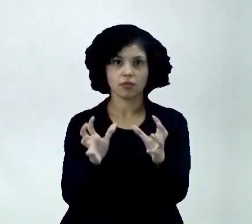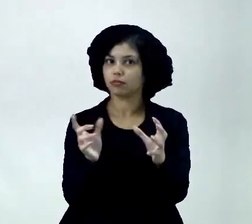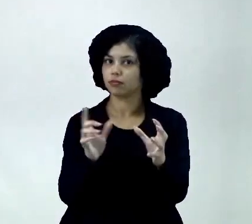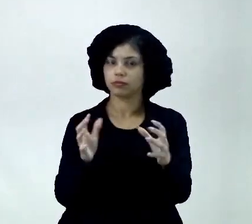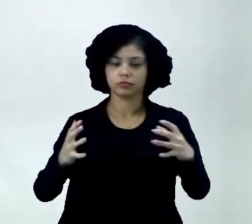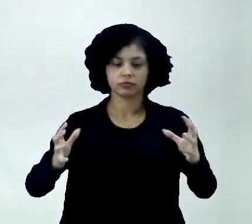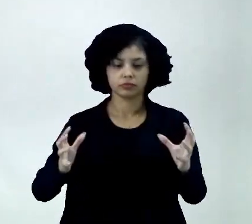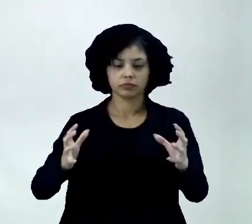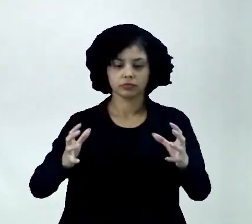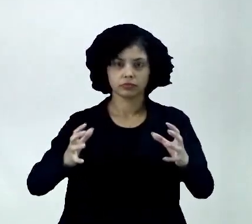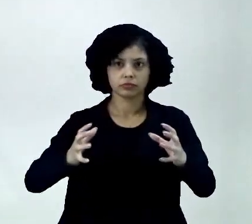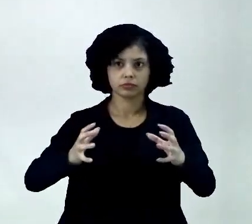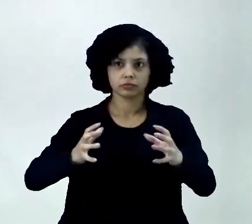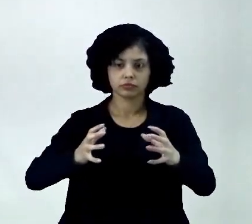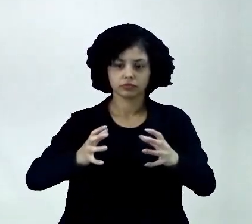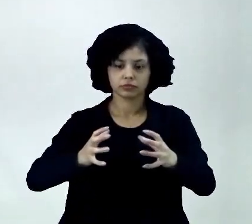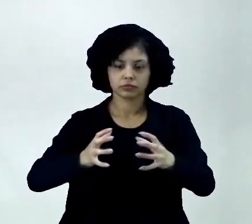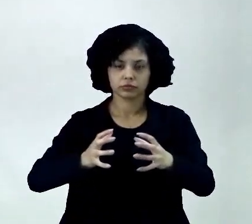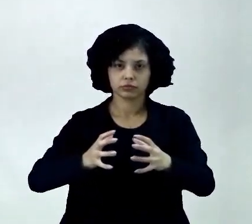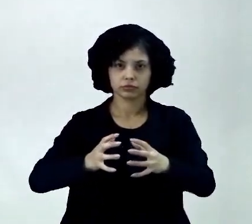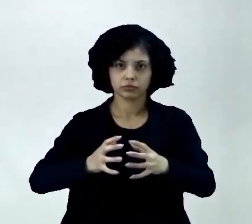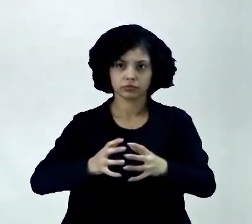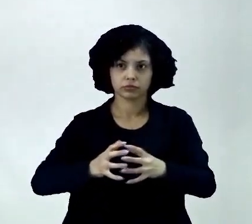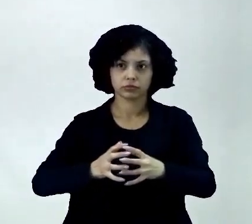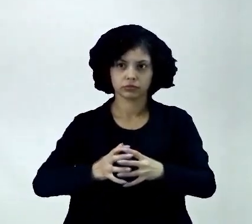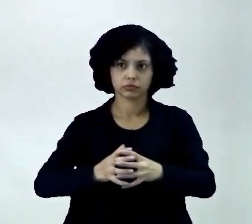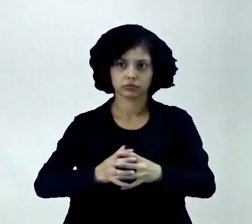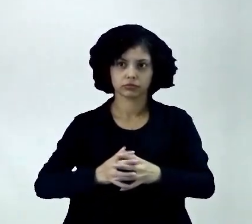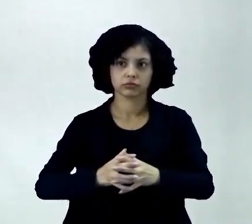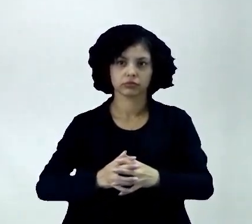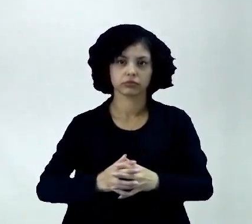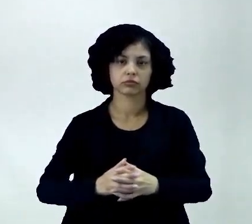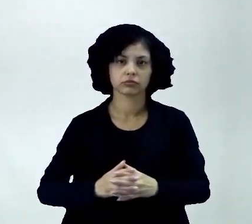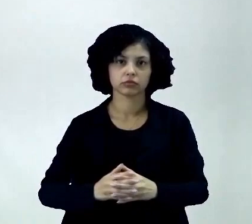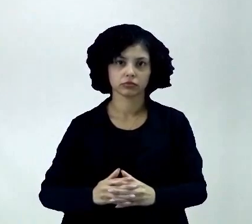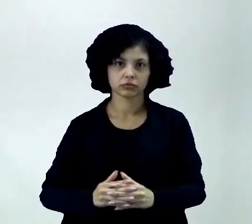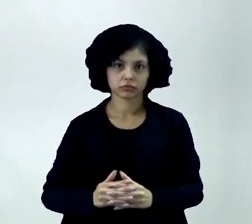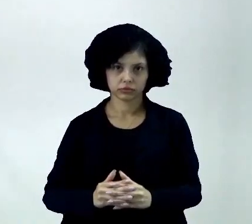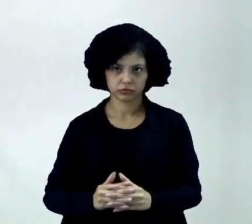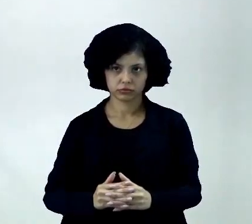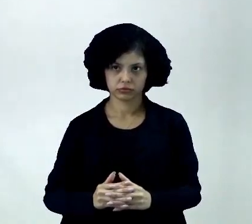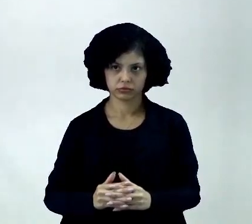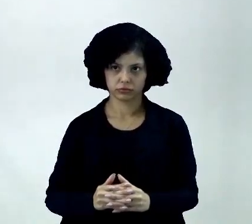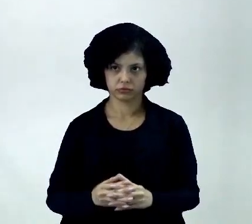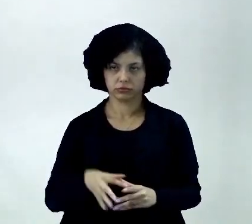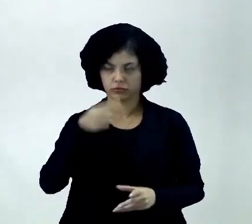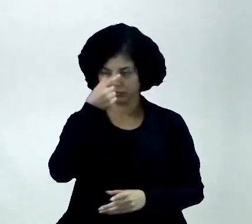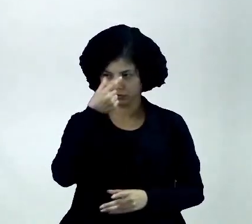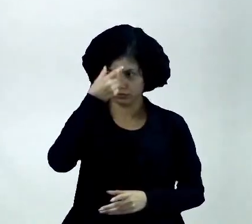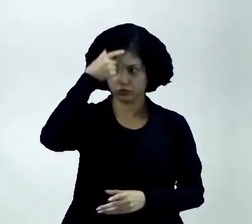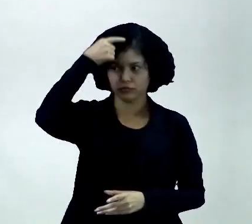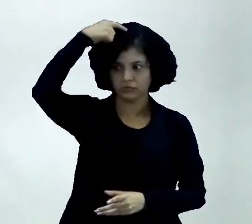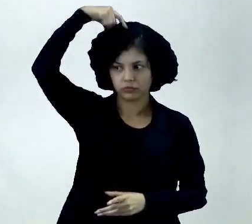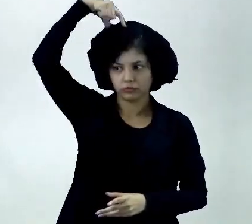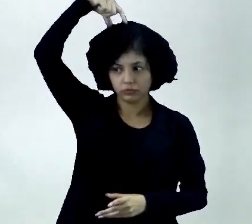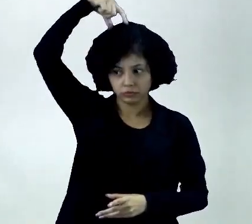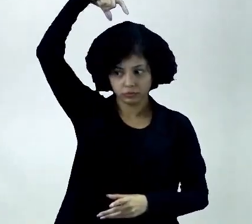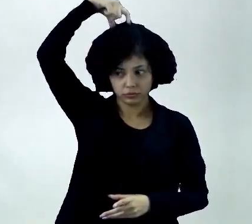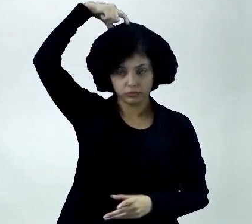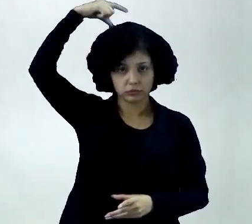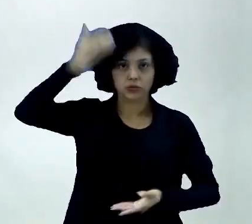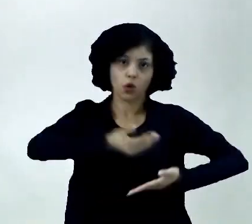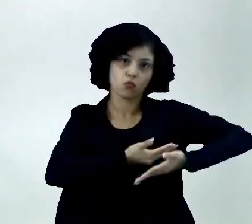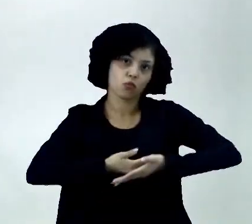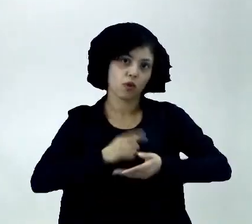tudo, ele vai fazendo esse sistema articular fibroso, porque ele vai justamente unir, e aí aquela parte que o pessoal chama de a moleira